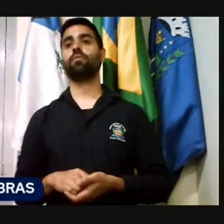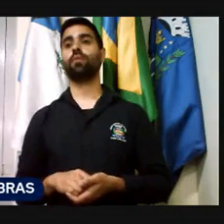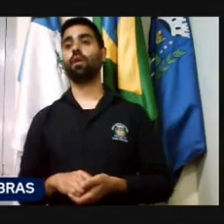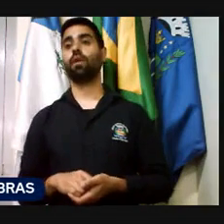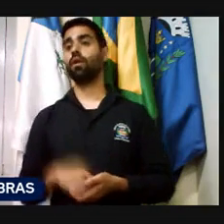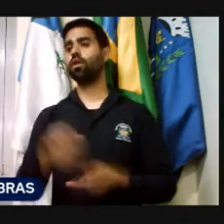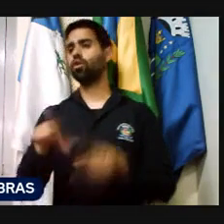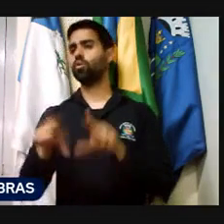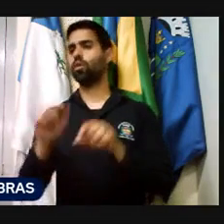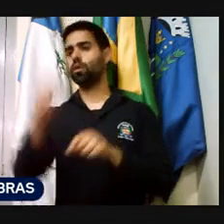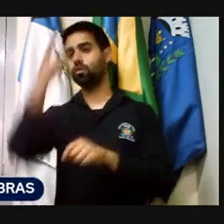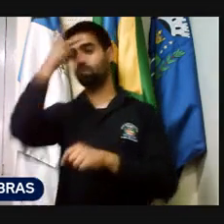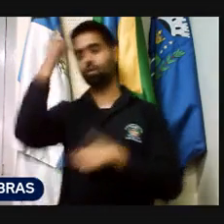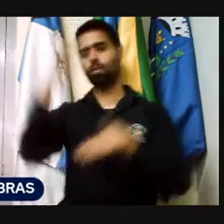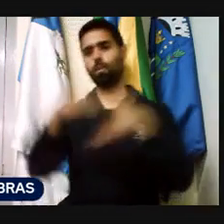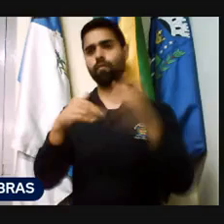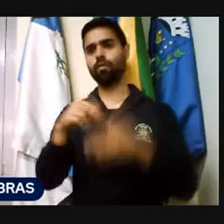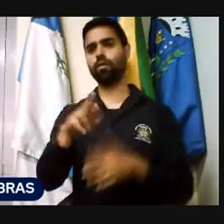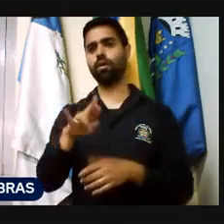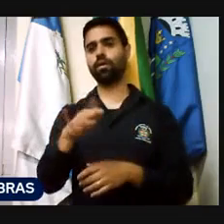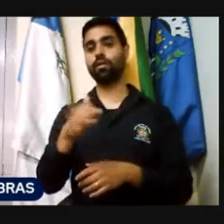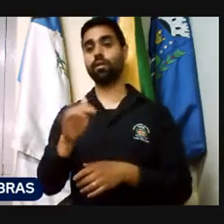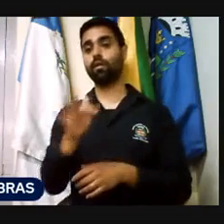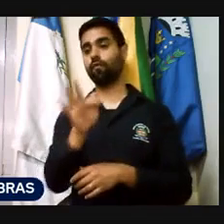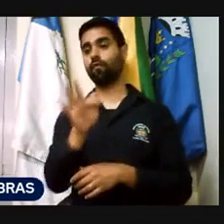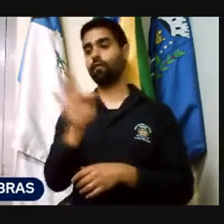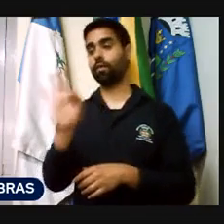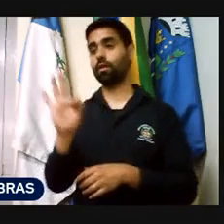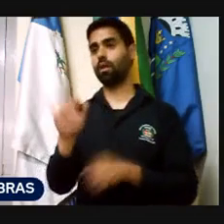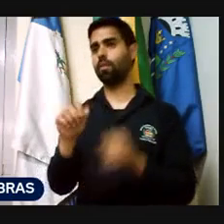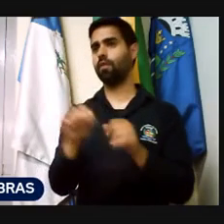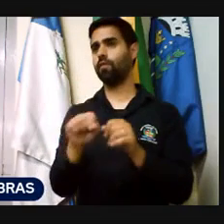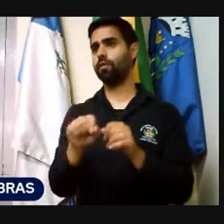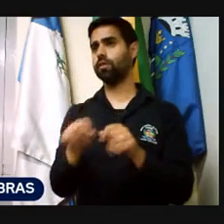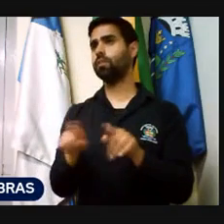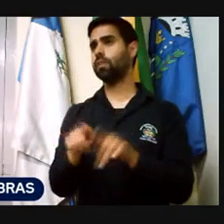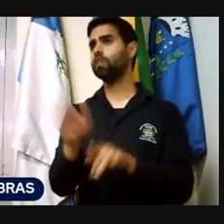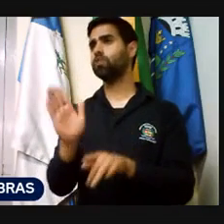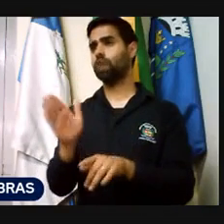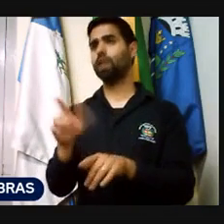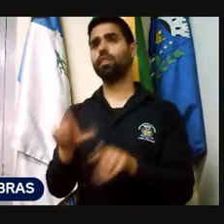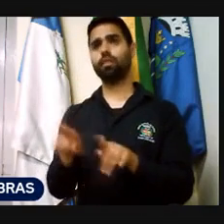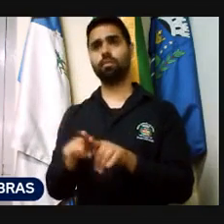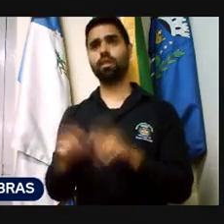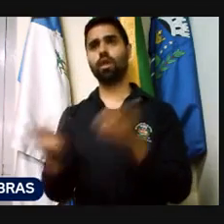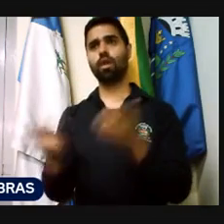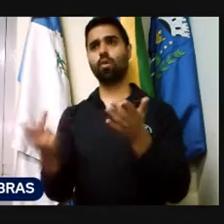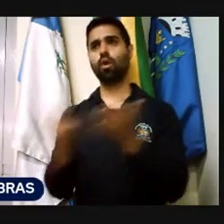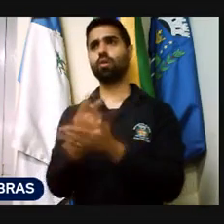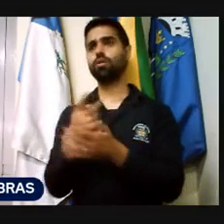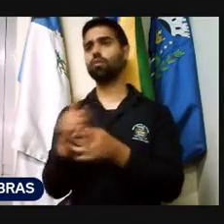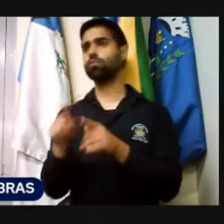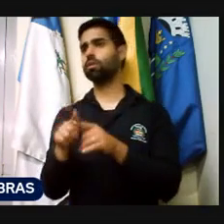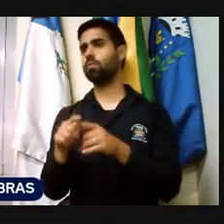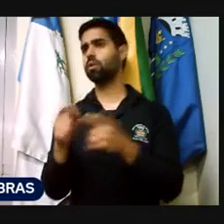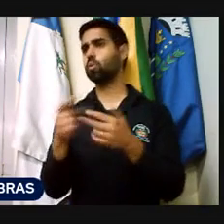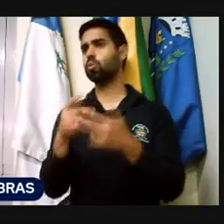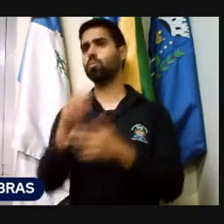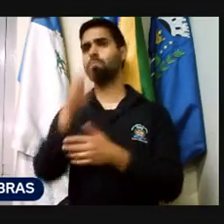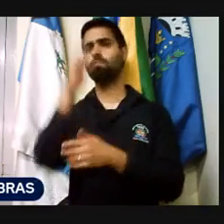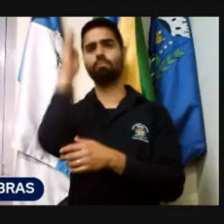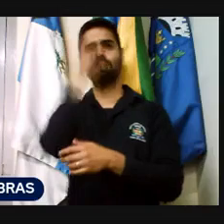funcionários da Receita Federal para fazer essas auditorias, e isso já está acontecendo em todos os regimes próprios do